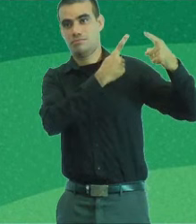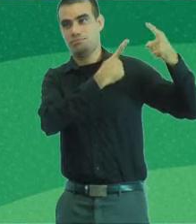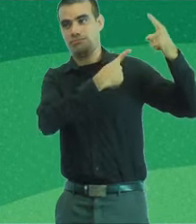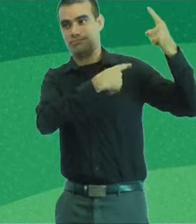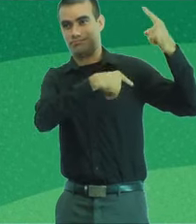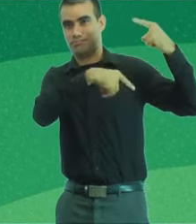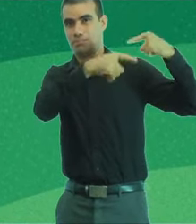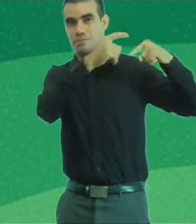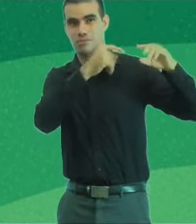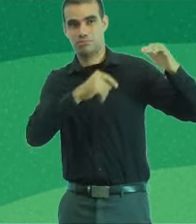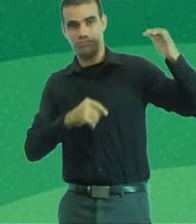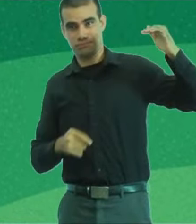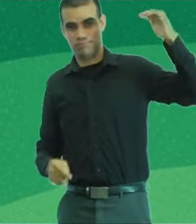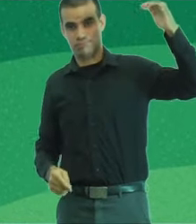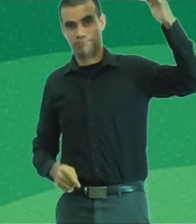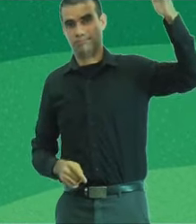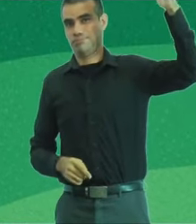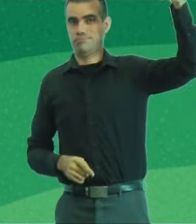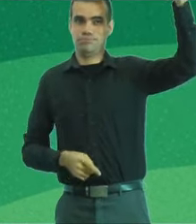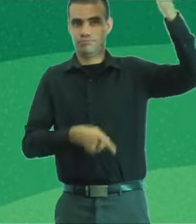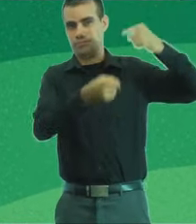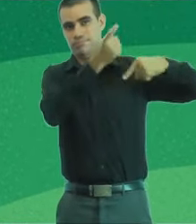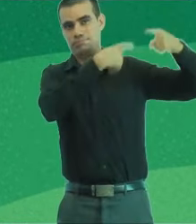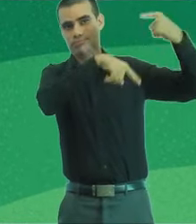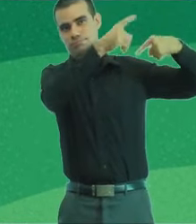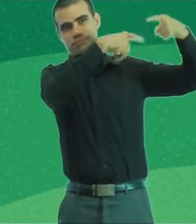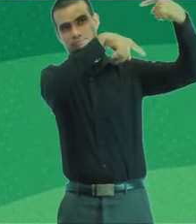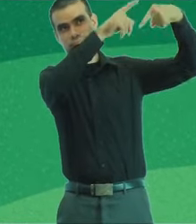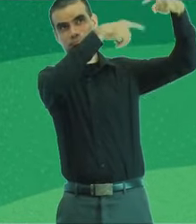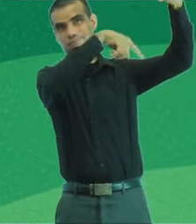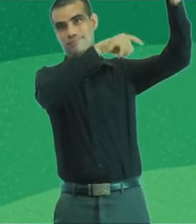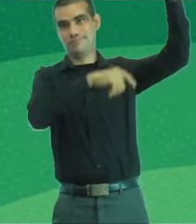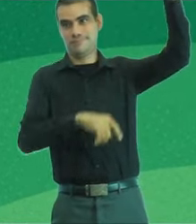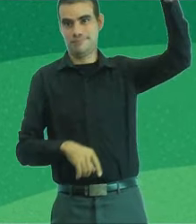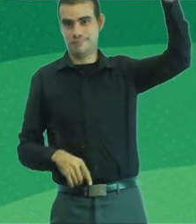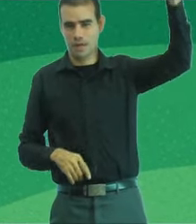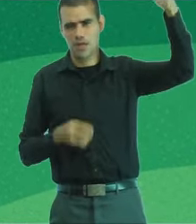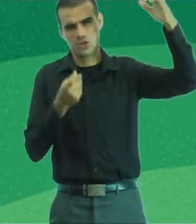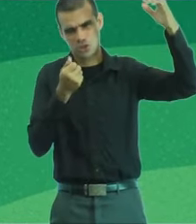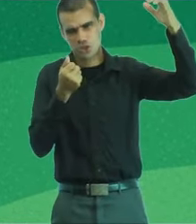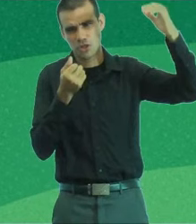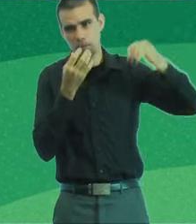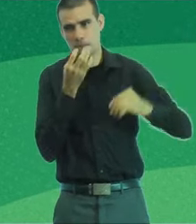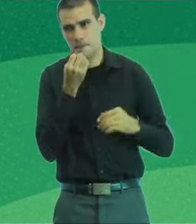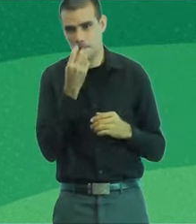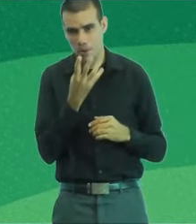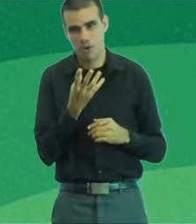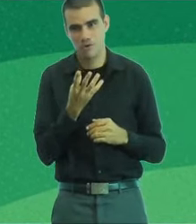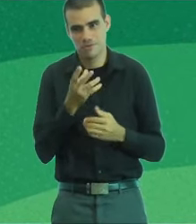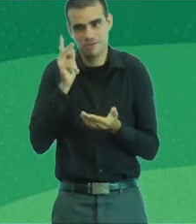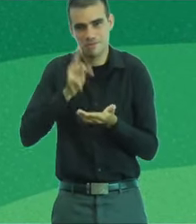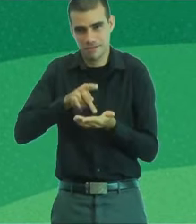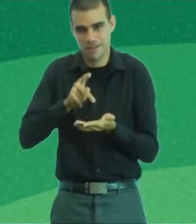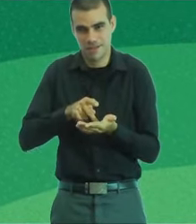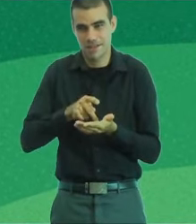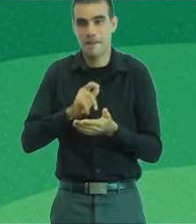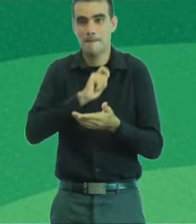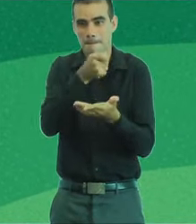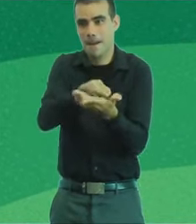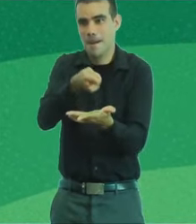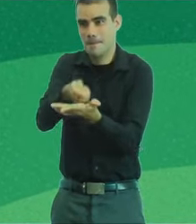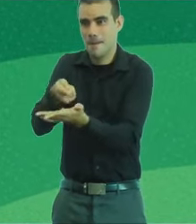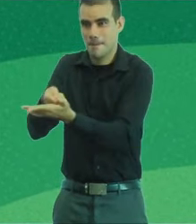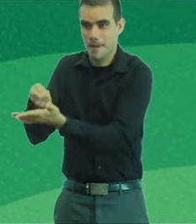nessa parada de ganhar mais dinheiro e mais dinheiro e mais dinheiro dinheiro é bom não nego tenho que pagar as contas